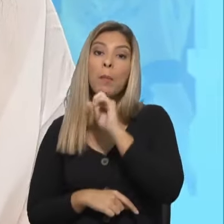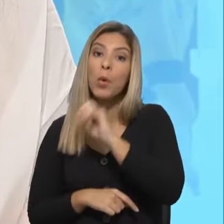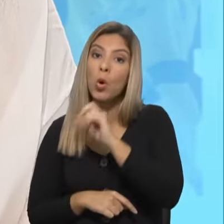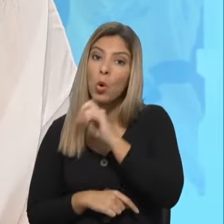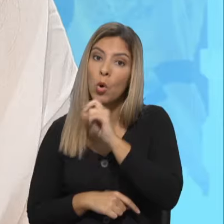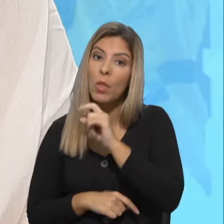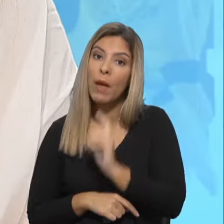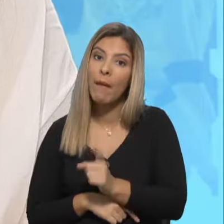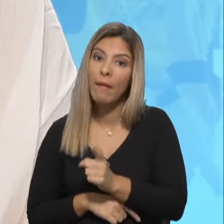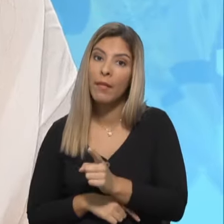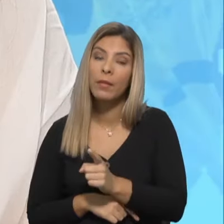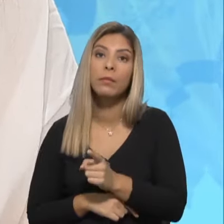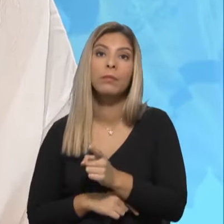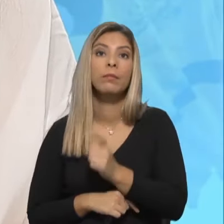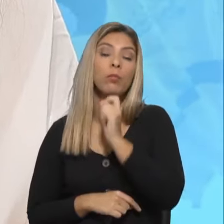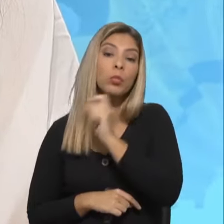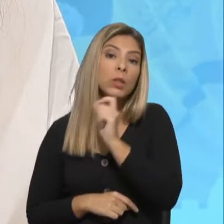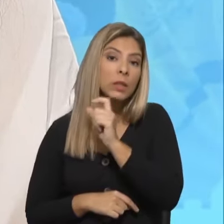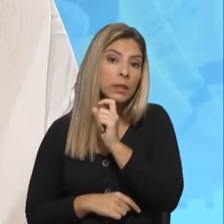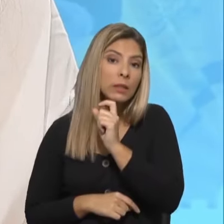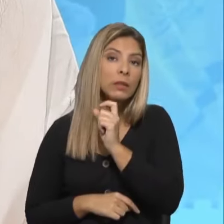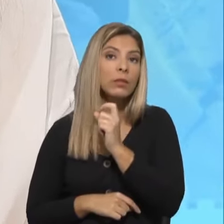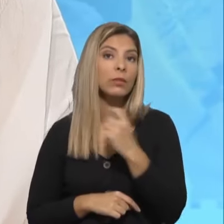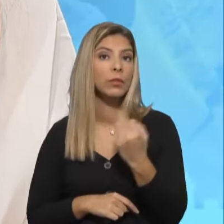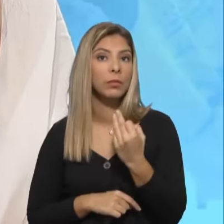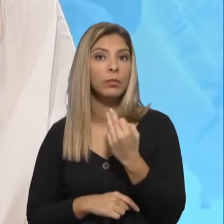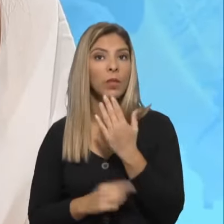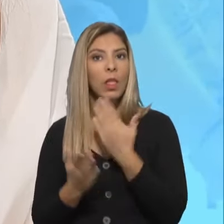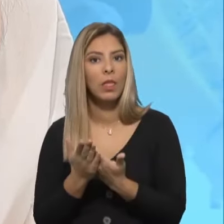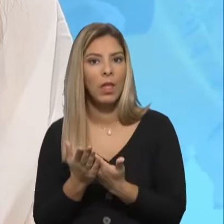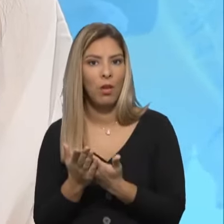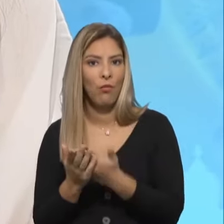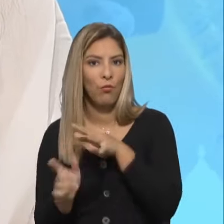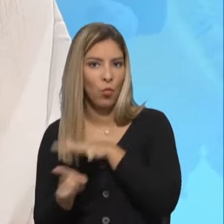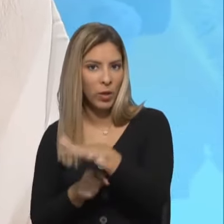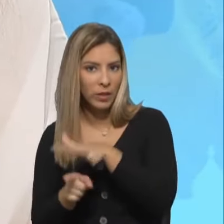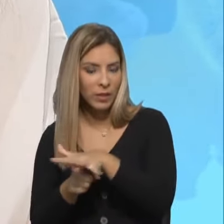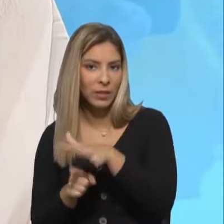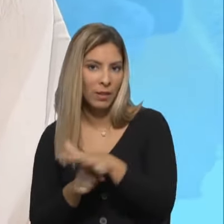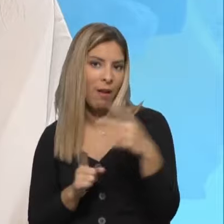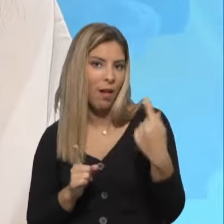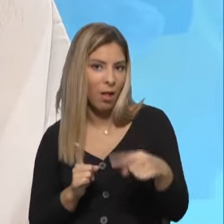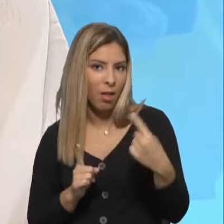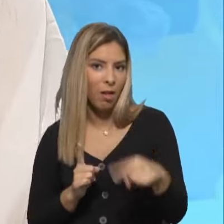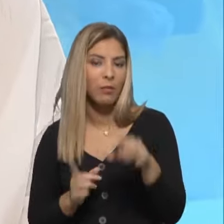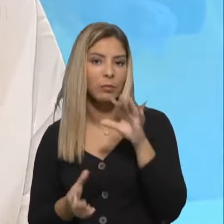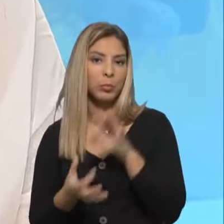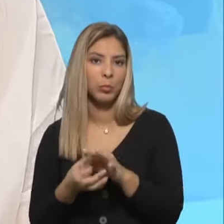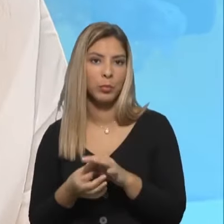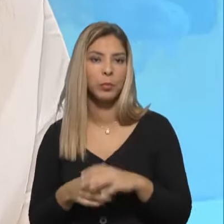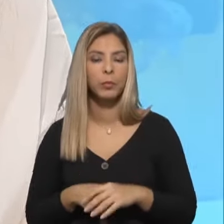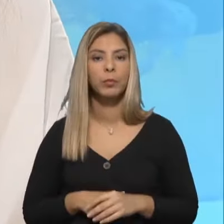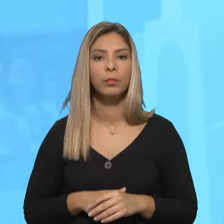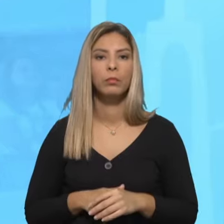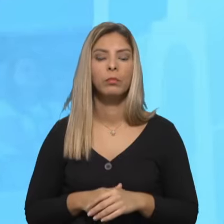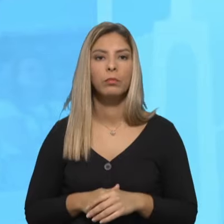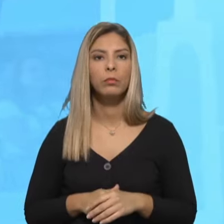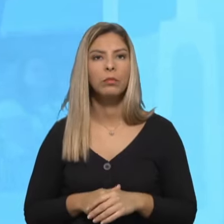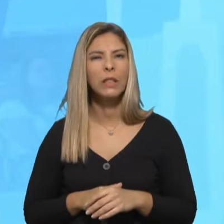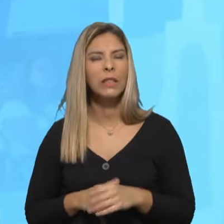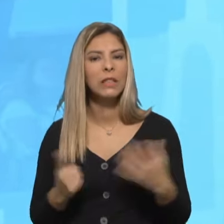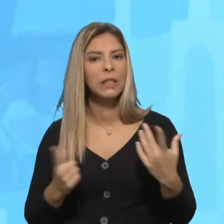literatura nos diz é que pode eh influenciar depois o próprio processo de luta pós-morte e devemos